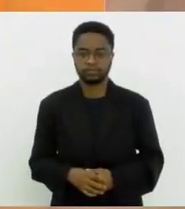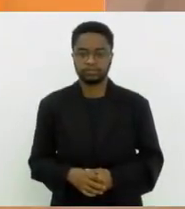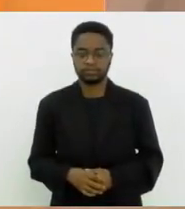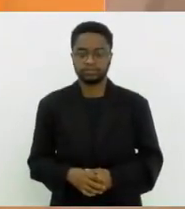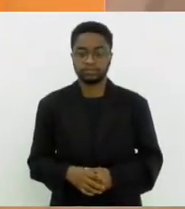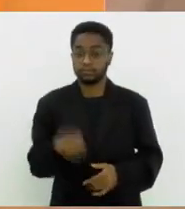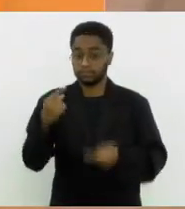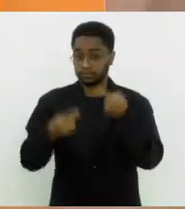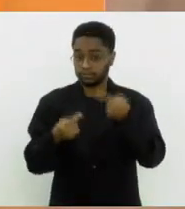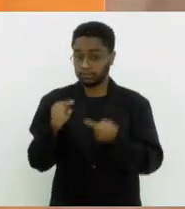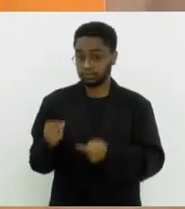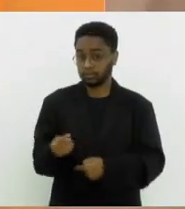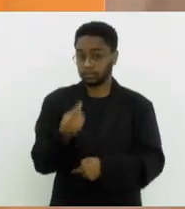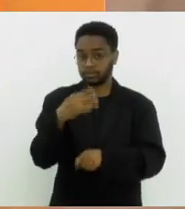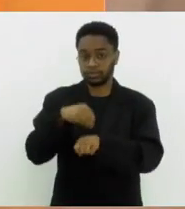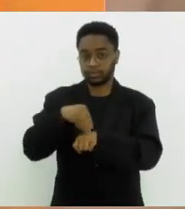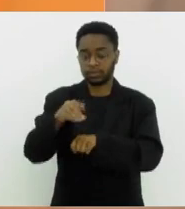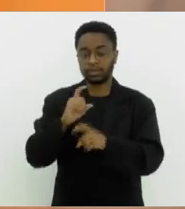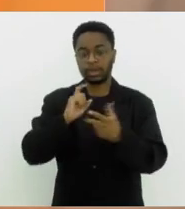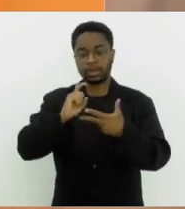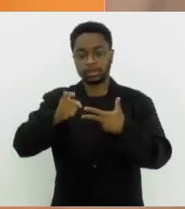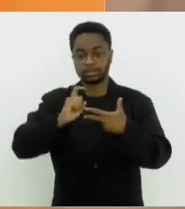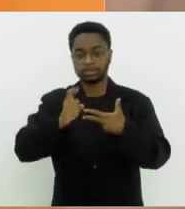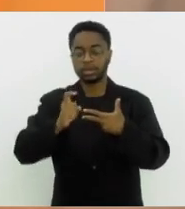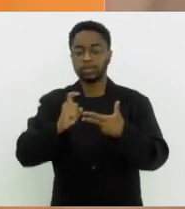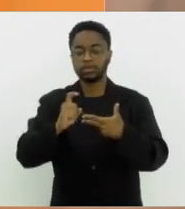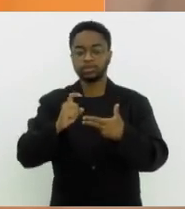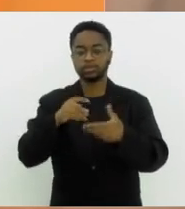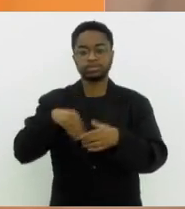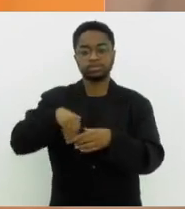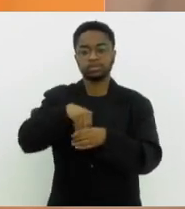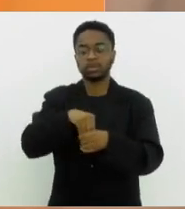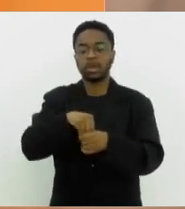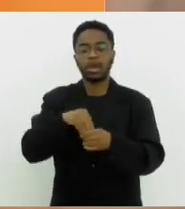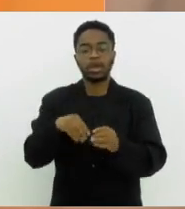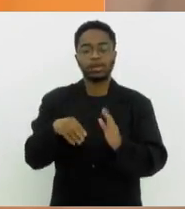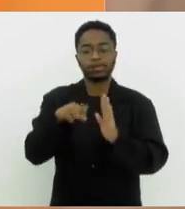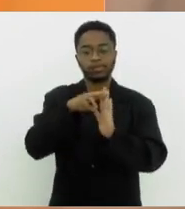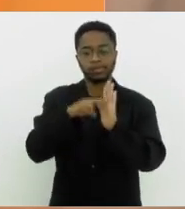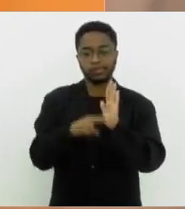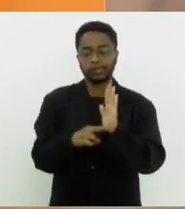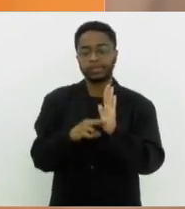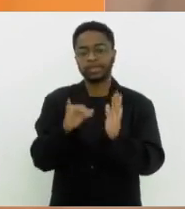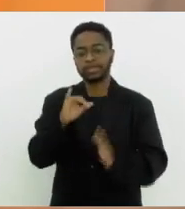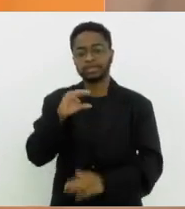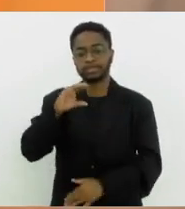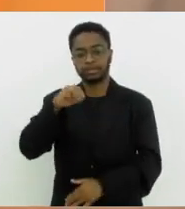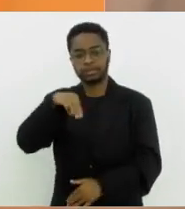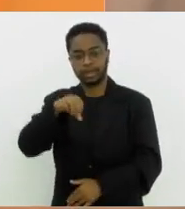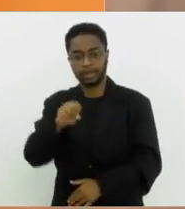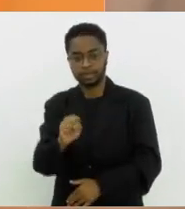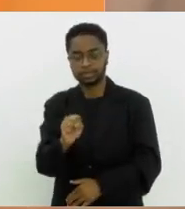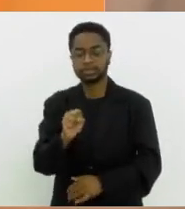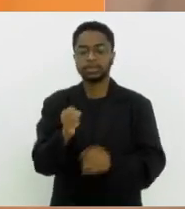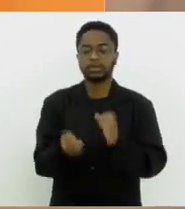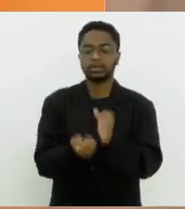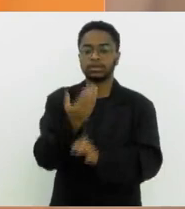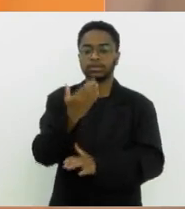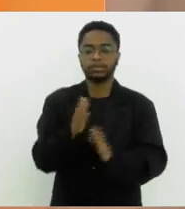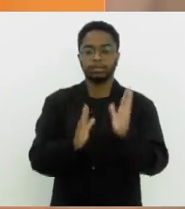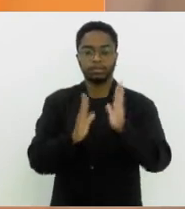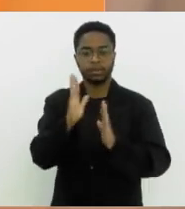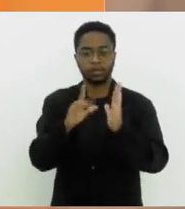Em discussão única, mensagem do Poder Executivo que internaliza cláusulas do convênio do ICMS para estabelecer o